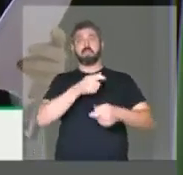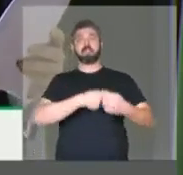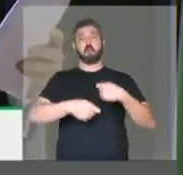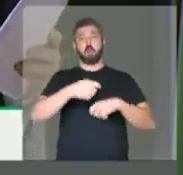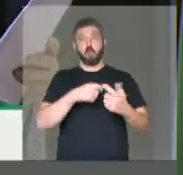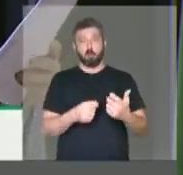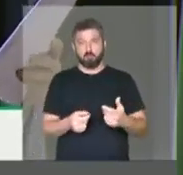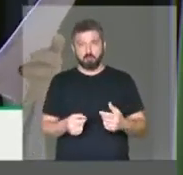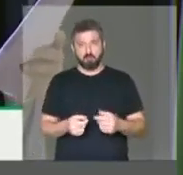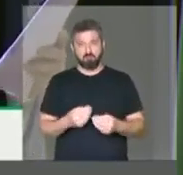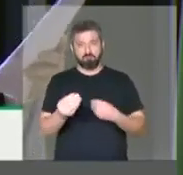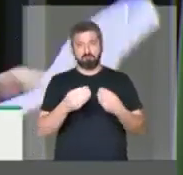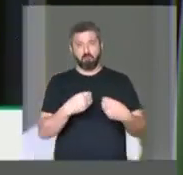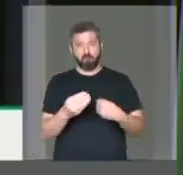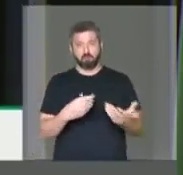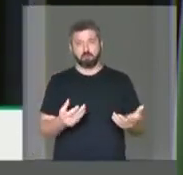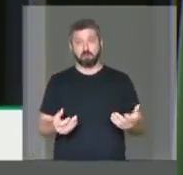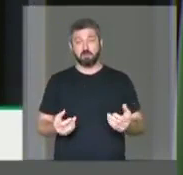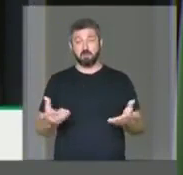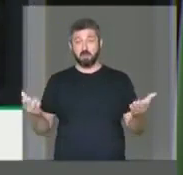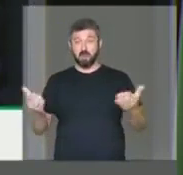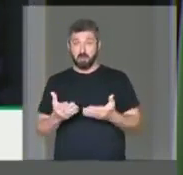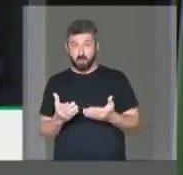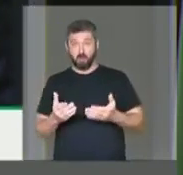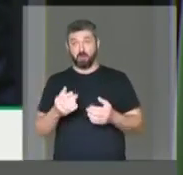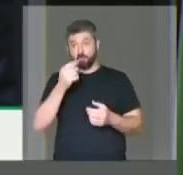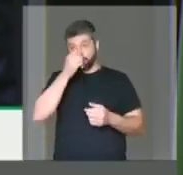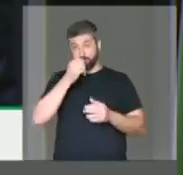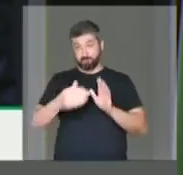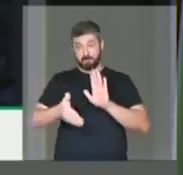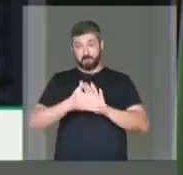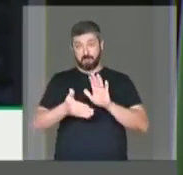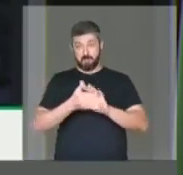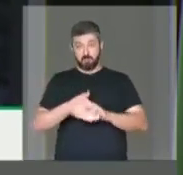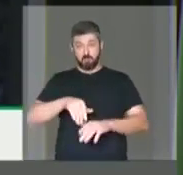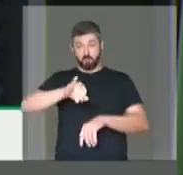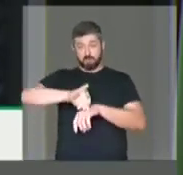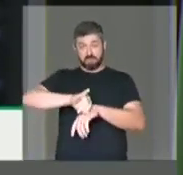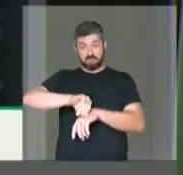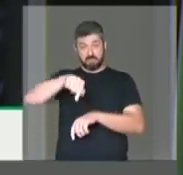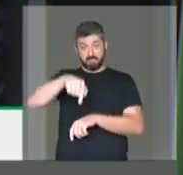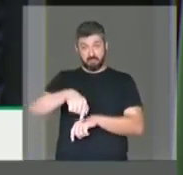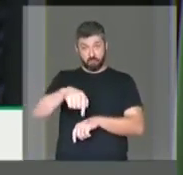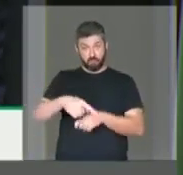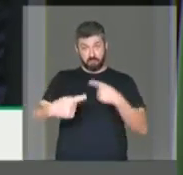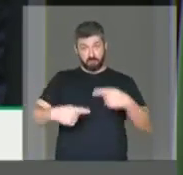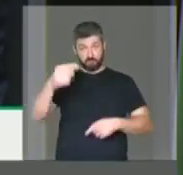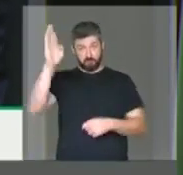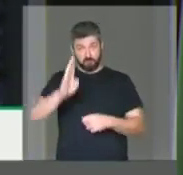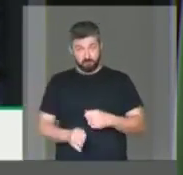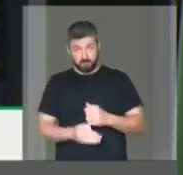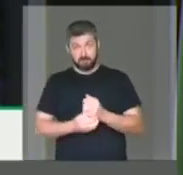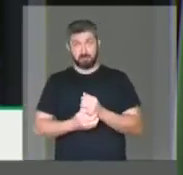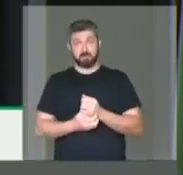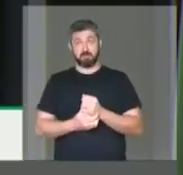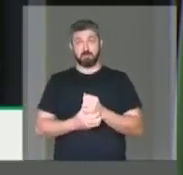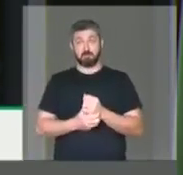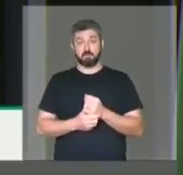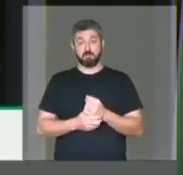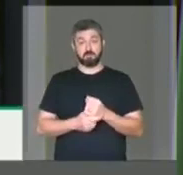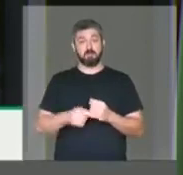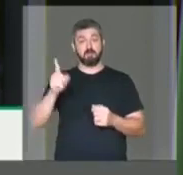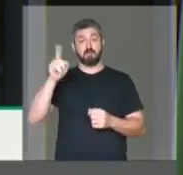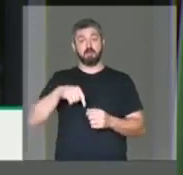econômico. Enfim, ao menos por hora, a agenda propositiva do centro no espectro político brasileiro é